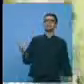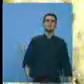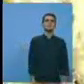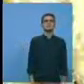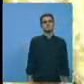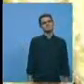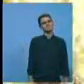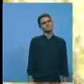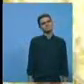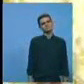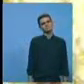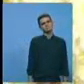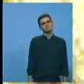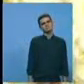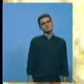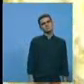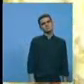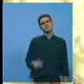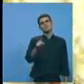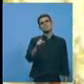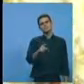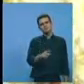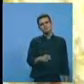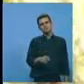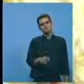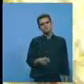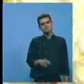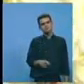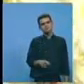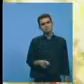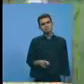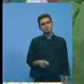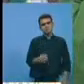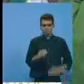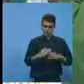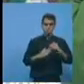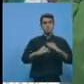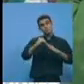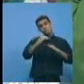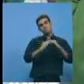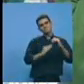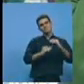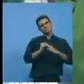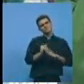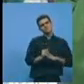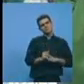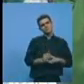aquele outro quadro, aquele carro, aquele animal, aquela obra de arte,